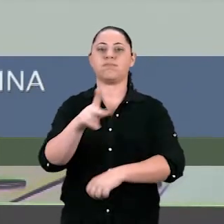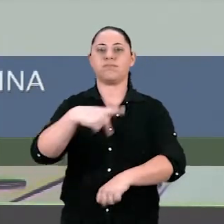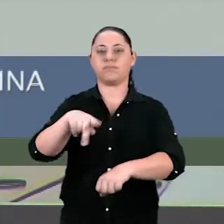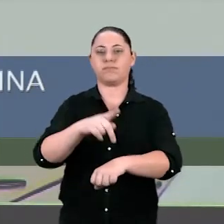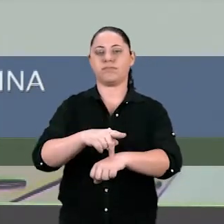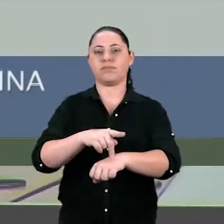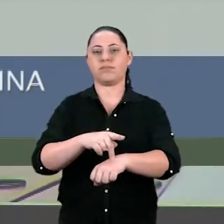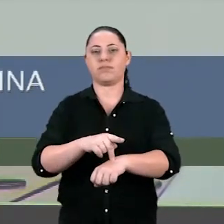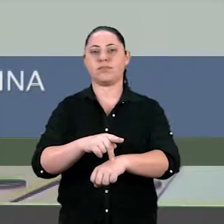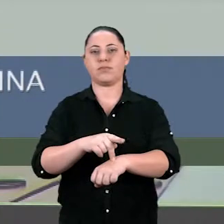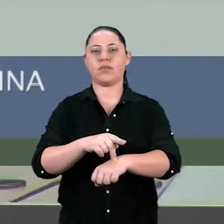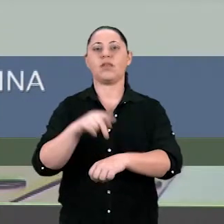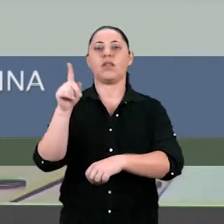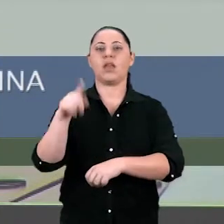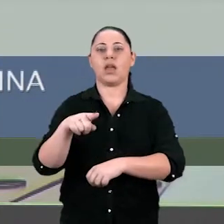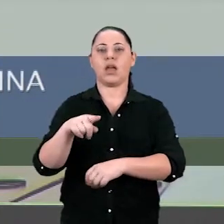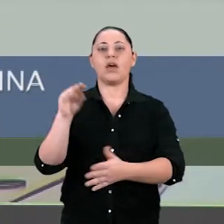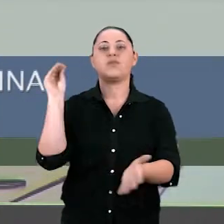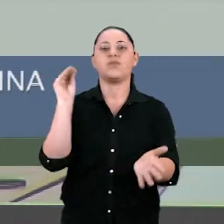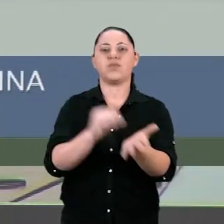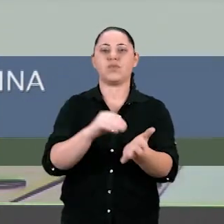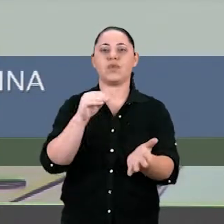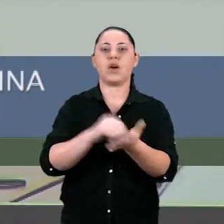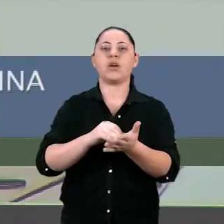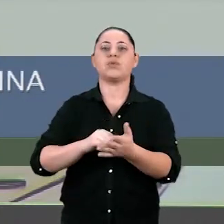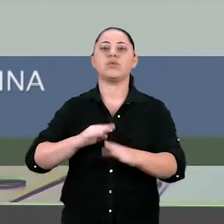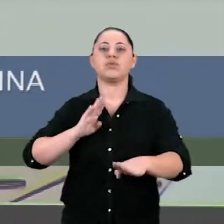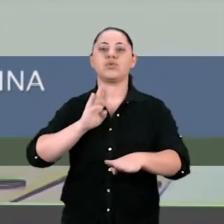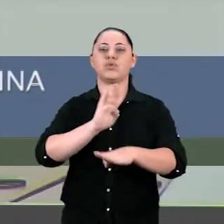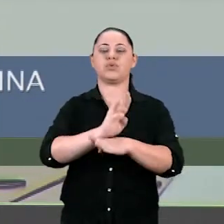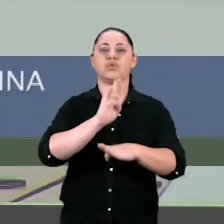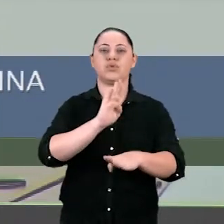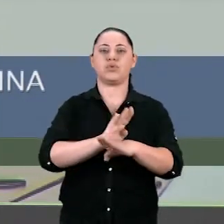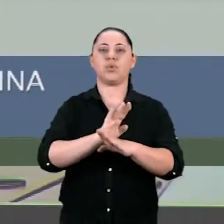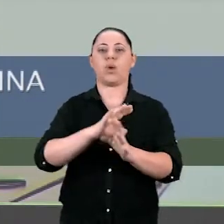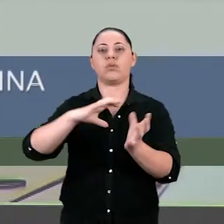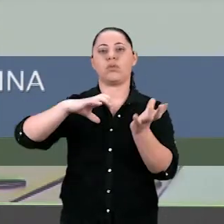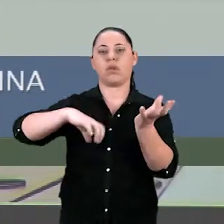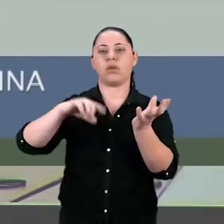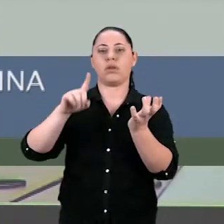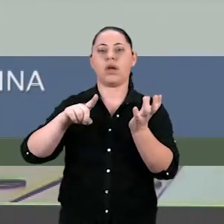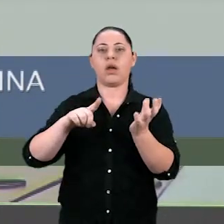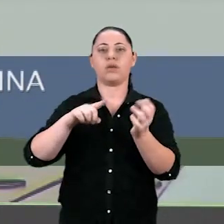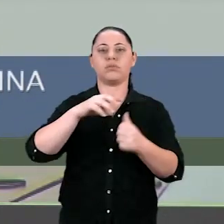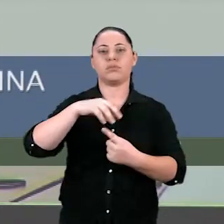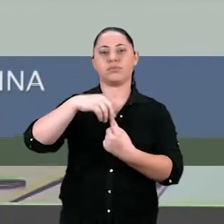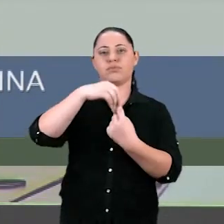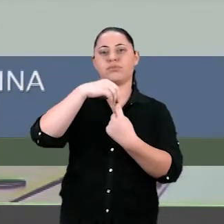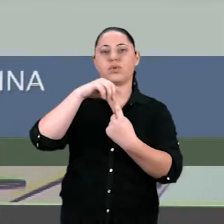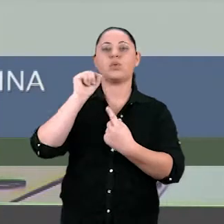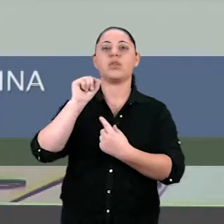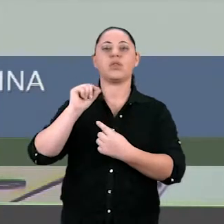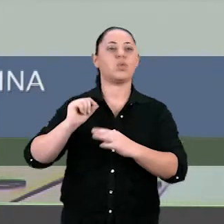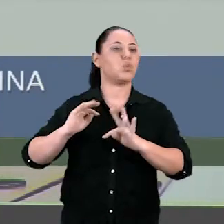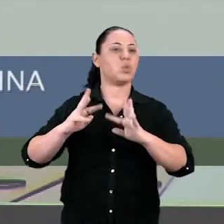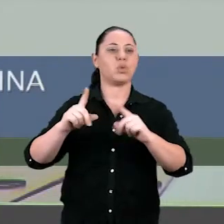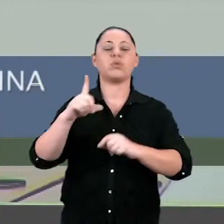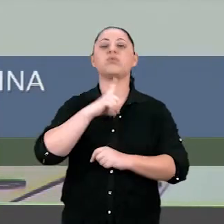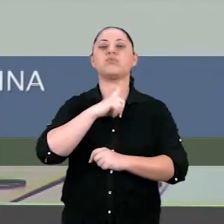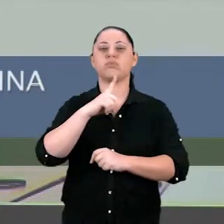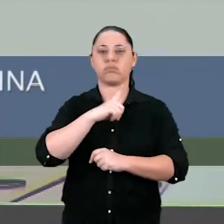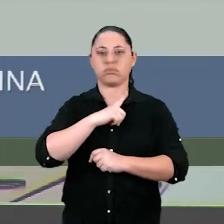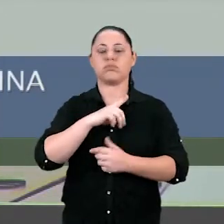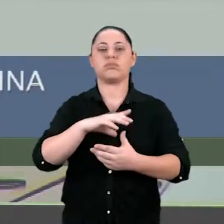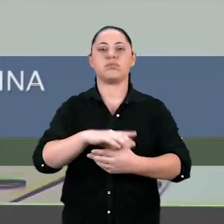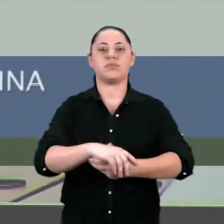a falta de apoio do Congresso foi o único fator que estava presente em todos os casos. E,